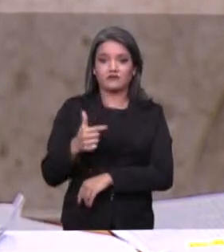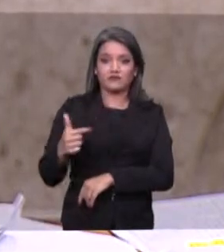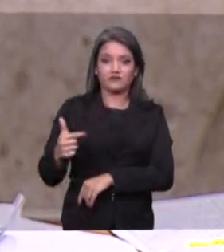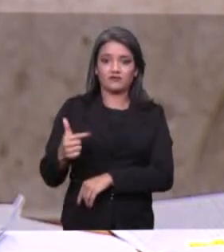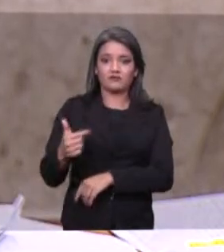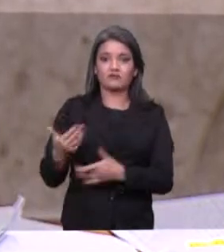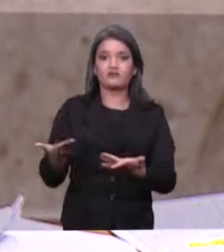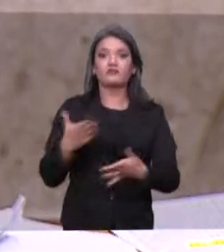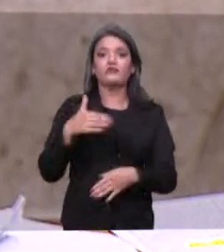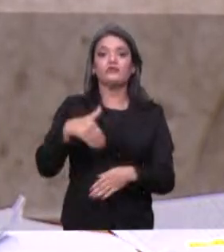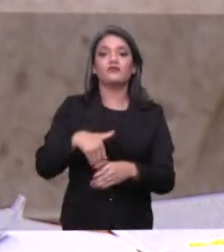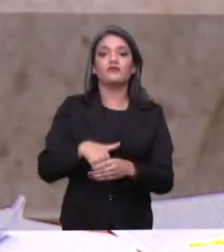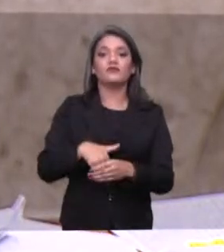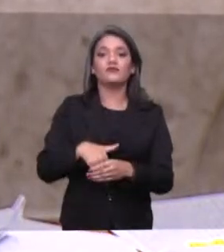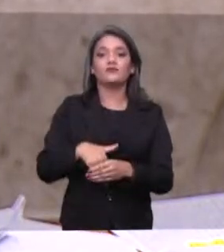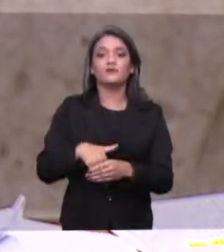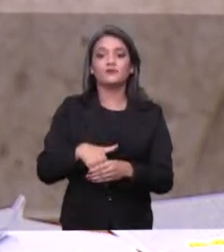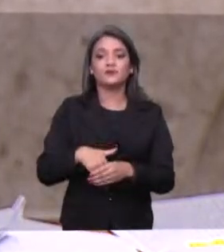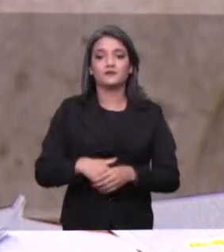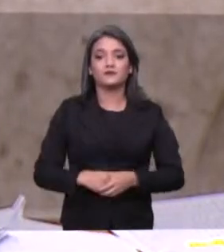voto...